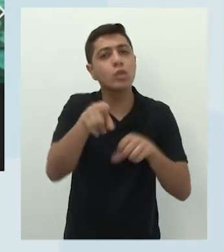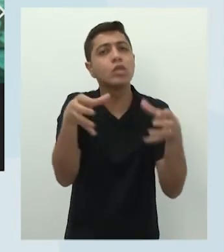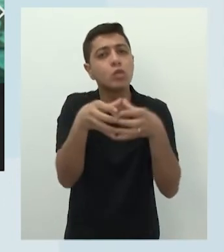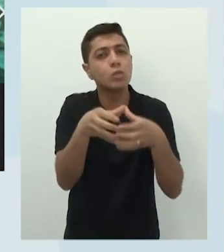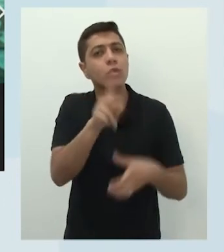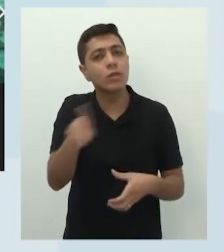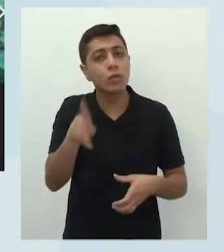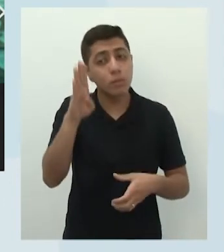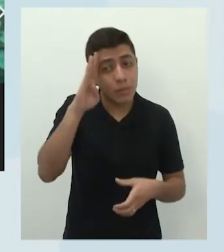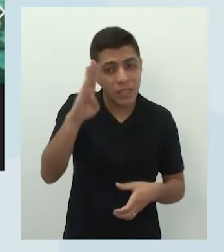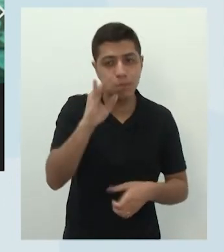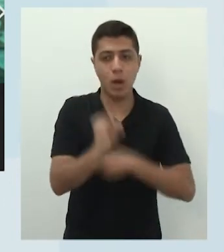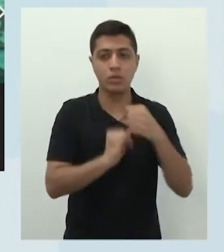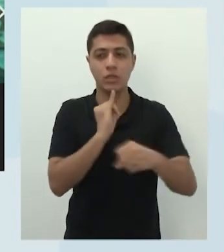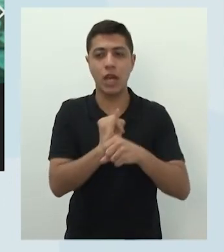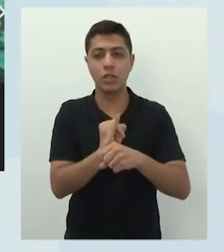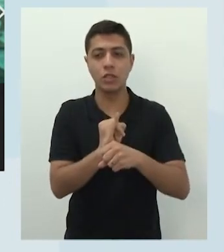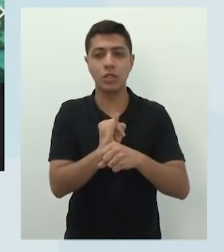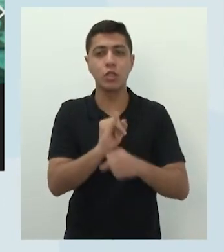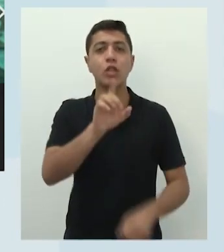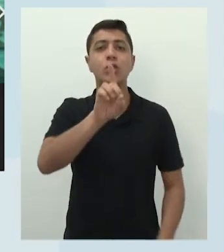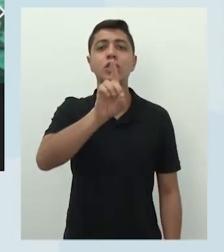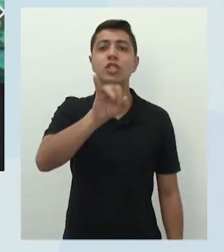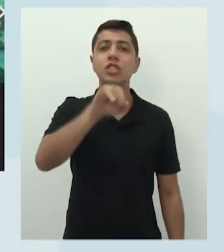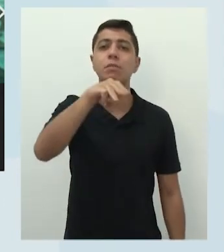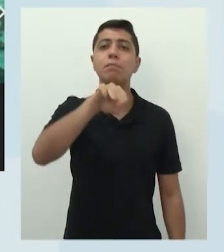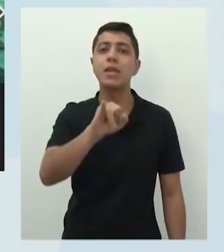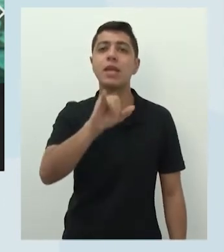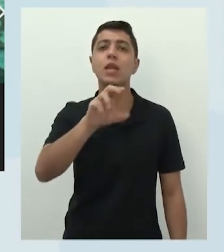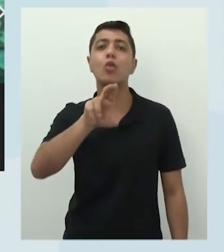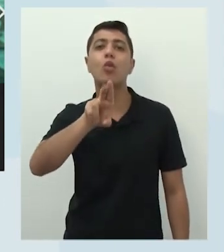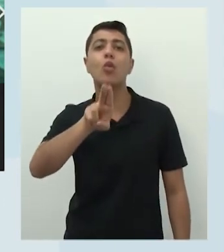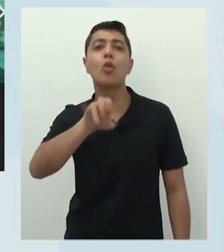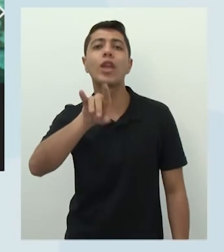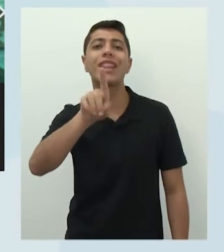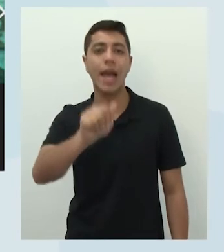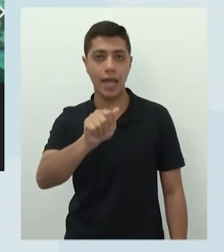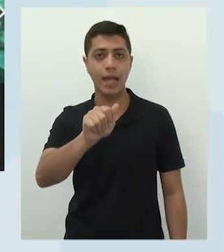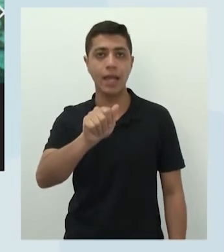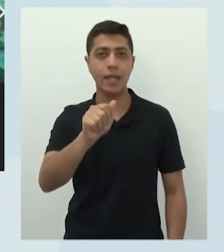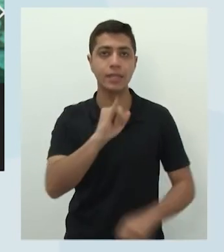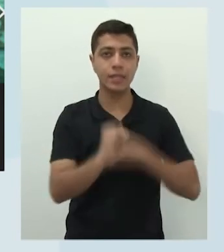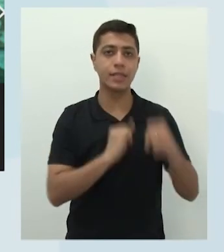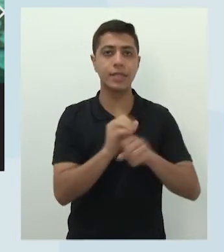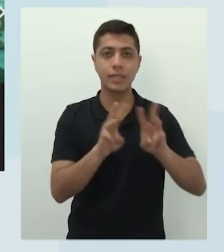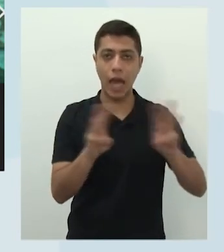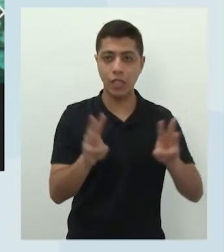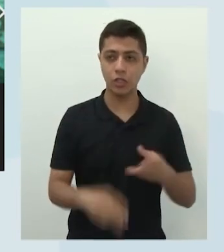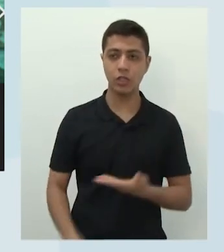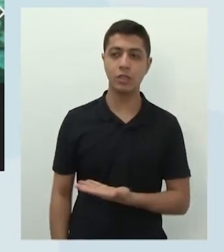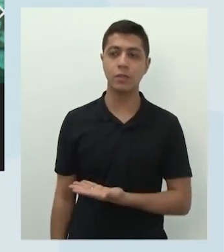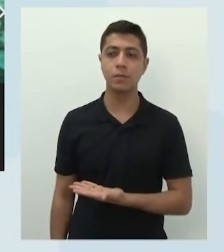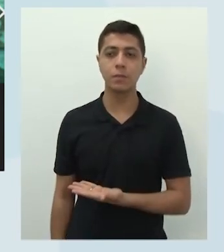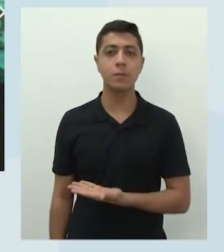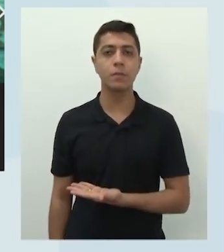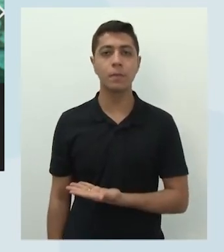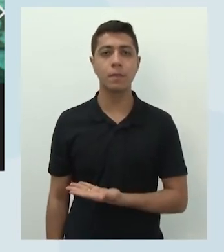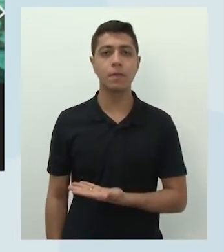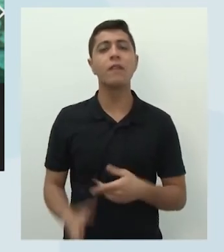eu quero que todos vejam. E isso é um ponto importante a ser considerado. Passo próximo.